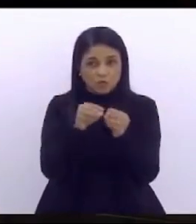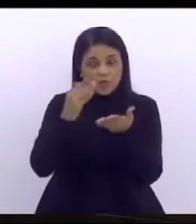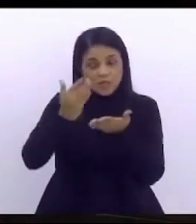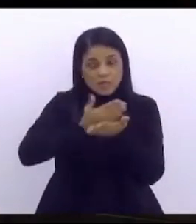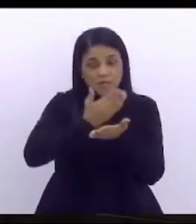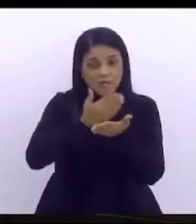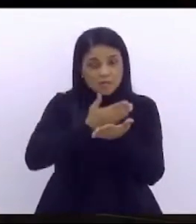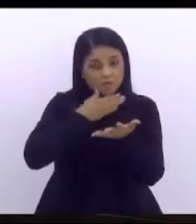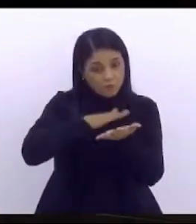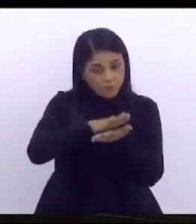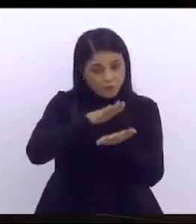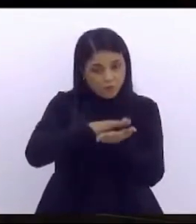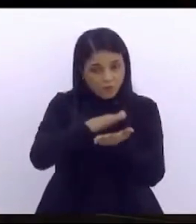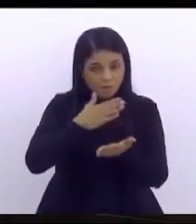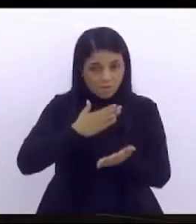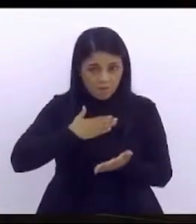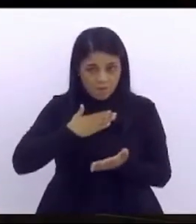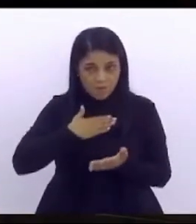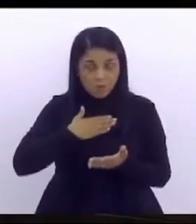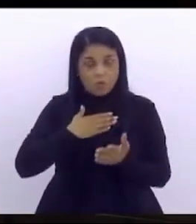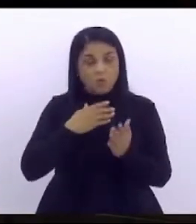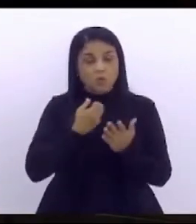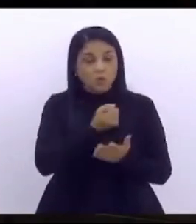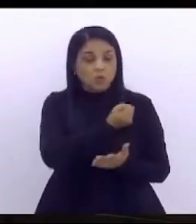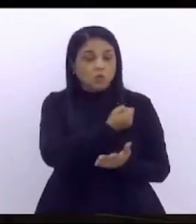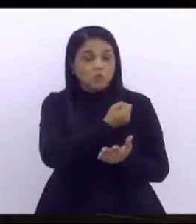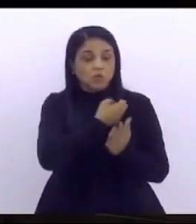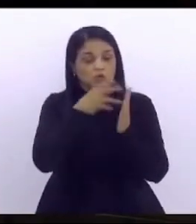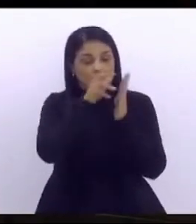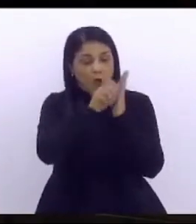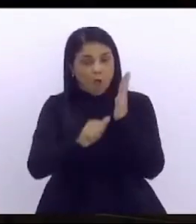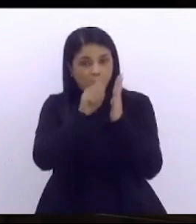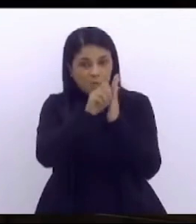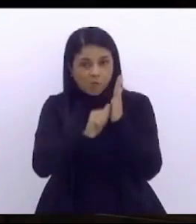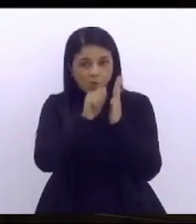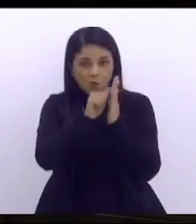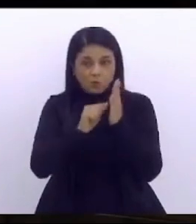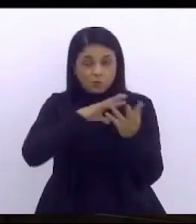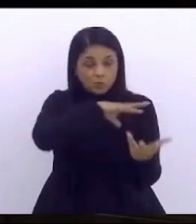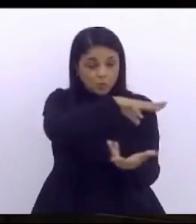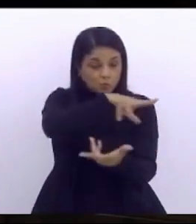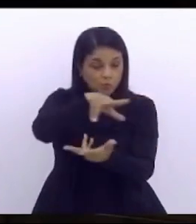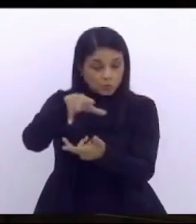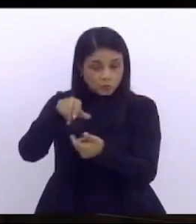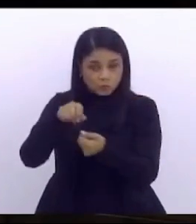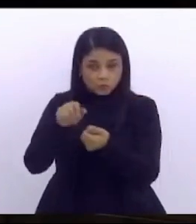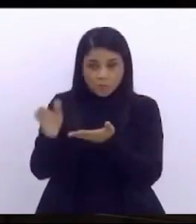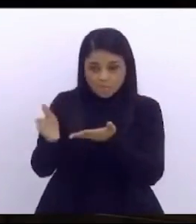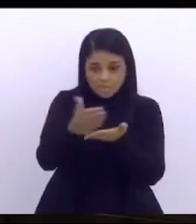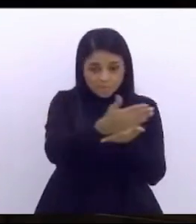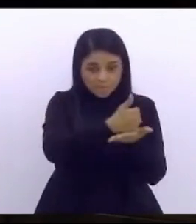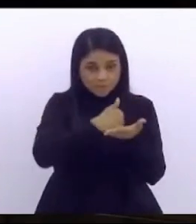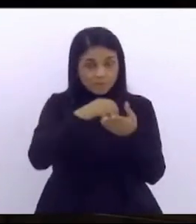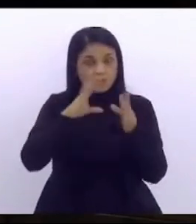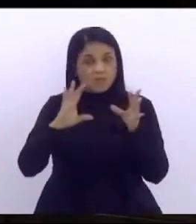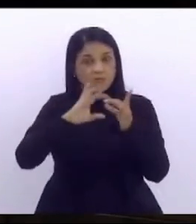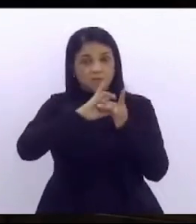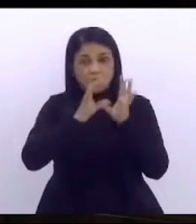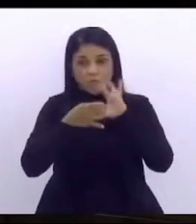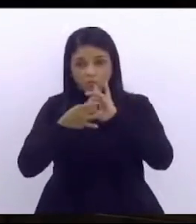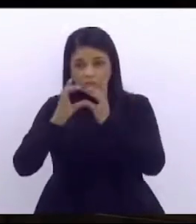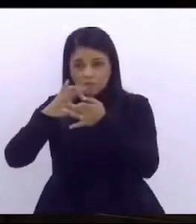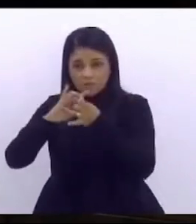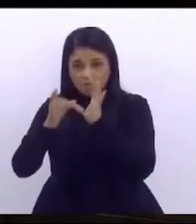que eu publiquei, que se chama Números Abortados, a manipulação das estimativas de abortos no mundo, mas, claro, situando dentro do contexto